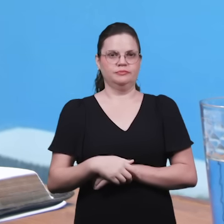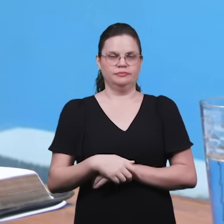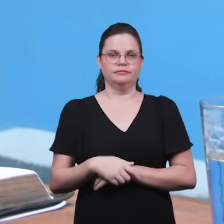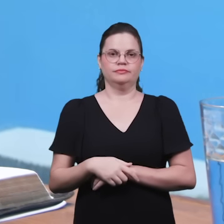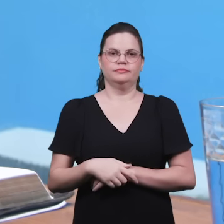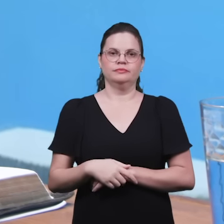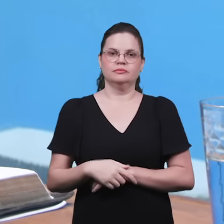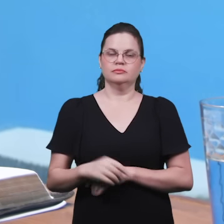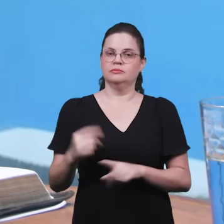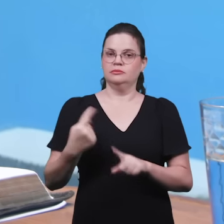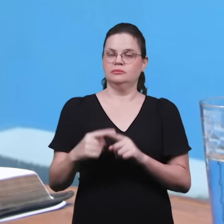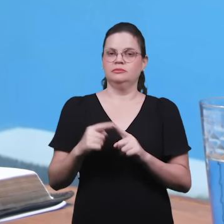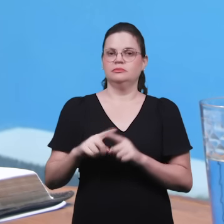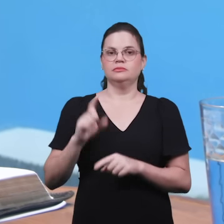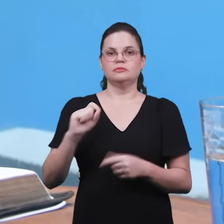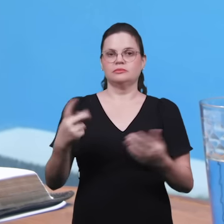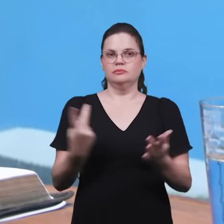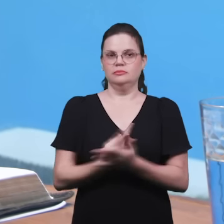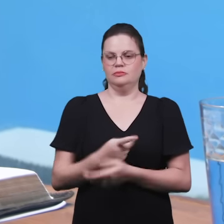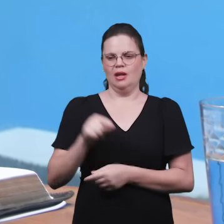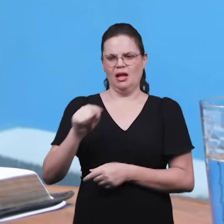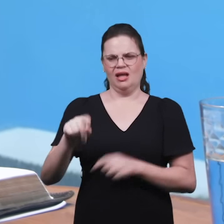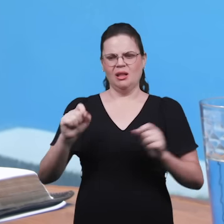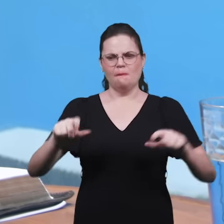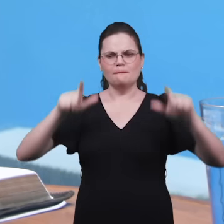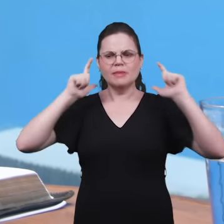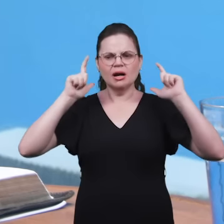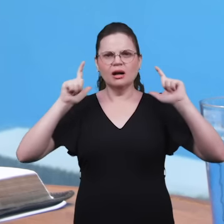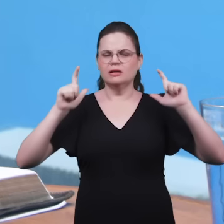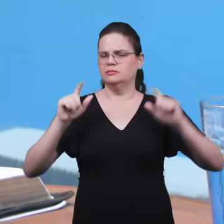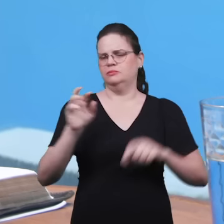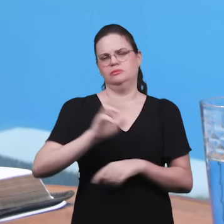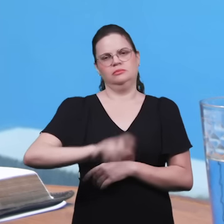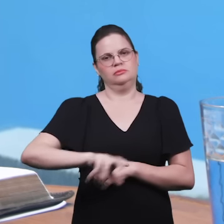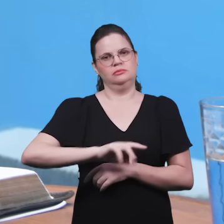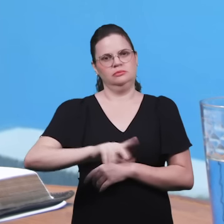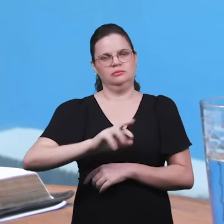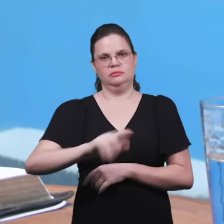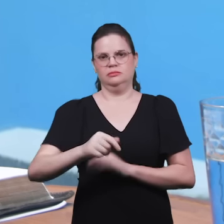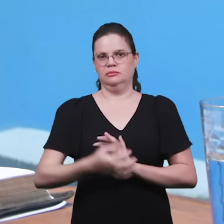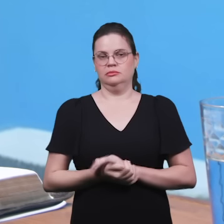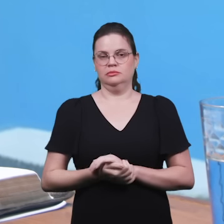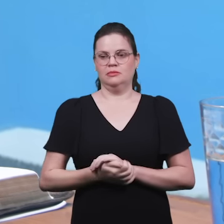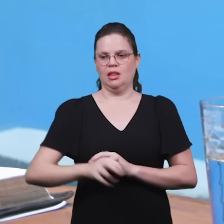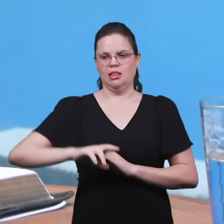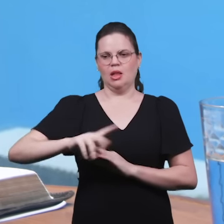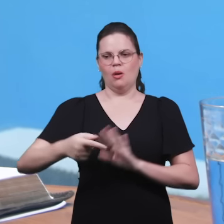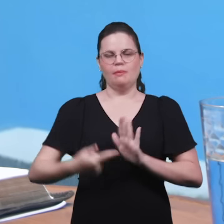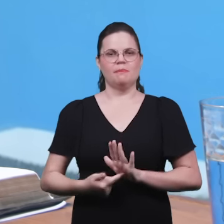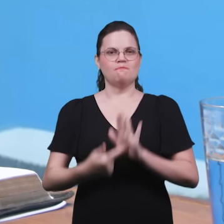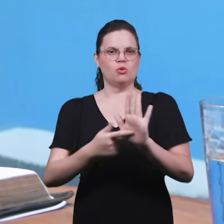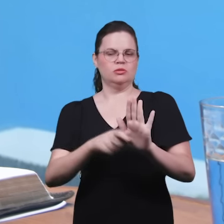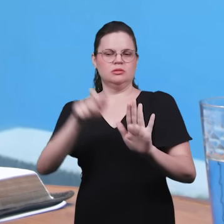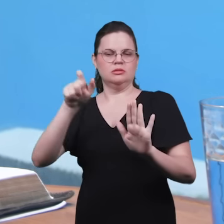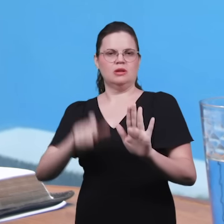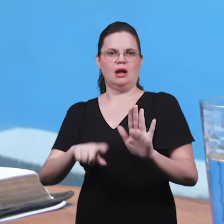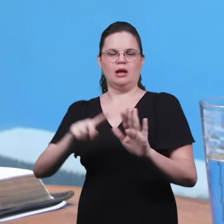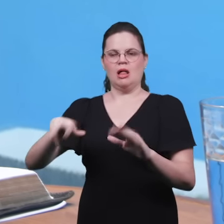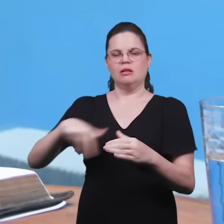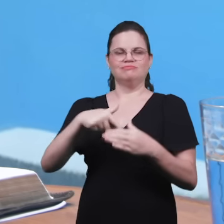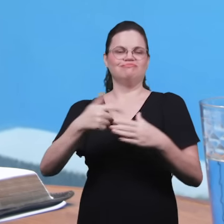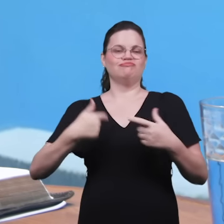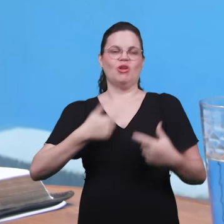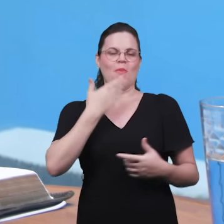porque ele está ali não para aparecer, não para se destacar. Ali não foi uma promoção que ele ganhou. O Senhor quer dar